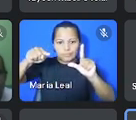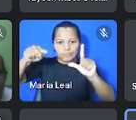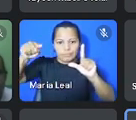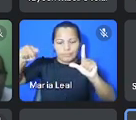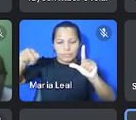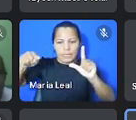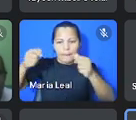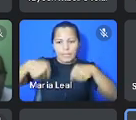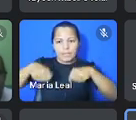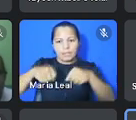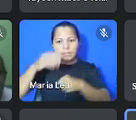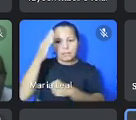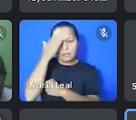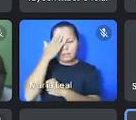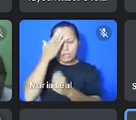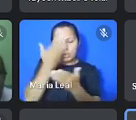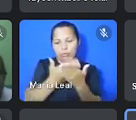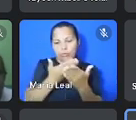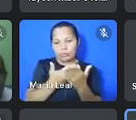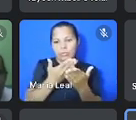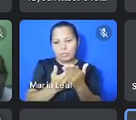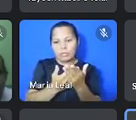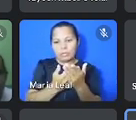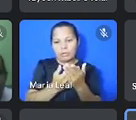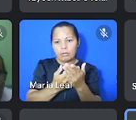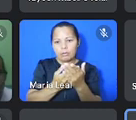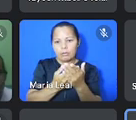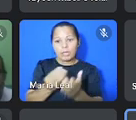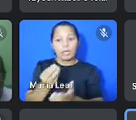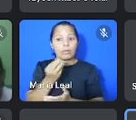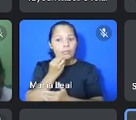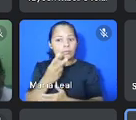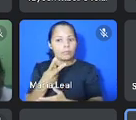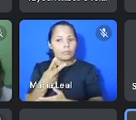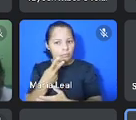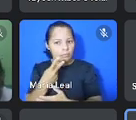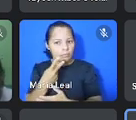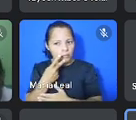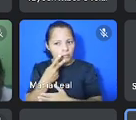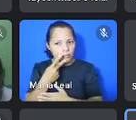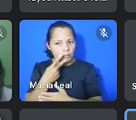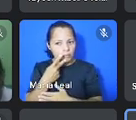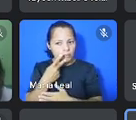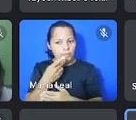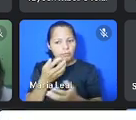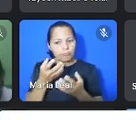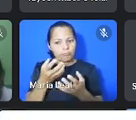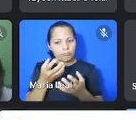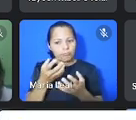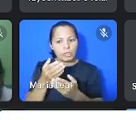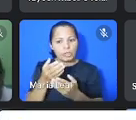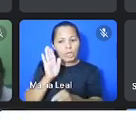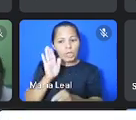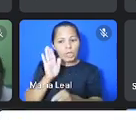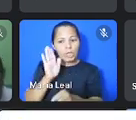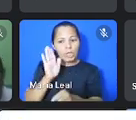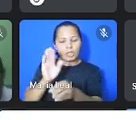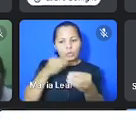o gráfico dessa probabilidade. Mas eu espero já ter dado uma ajuda para vocês compreenderem como chega